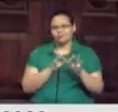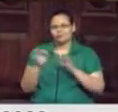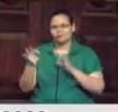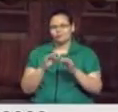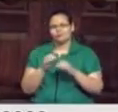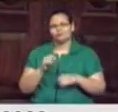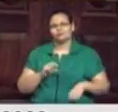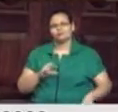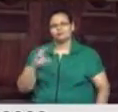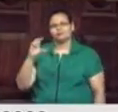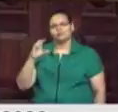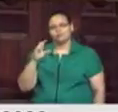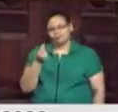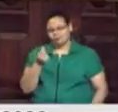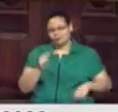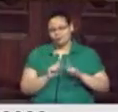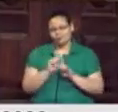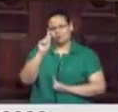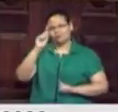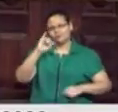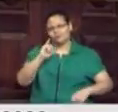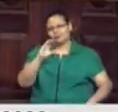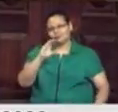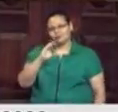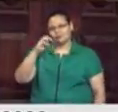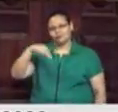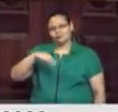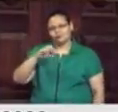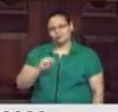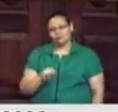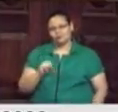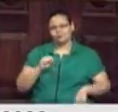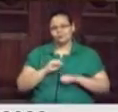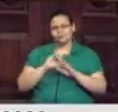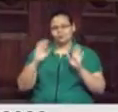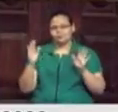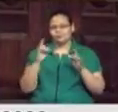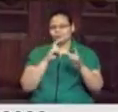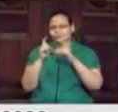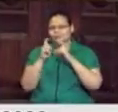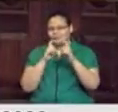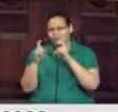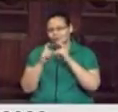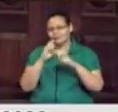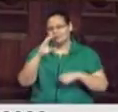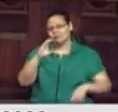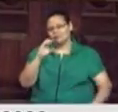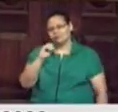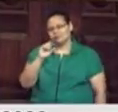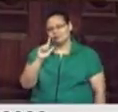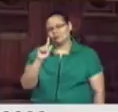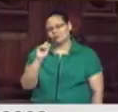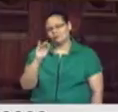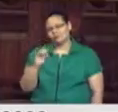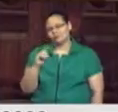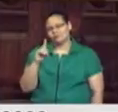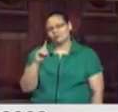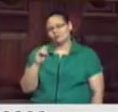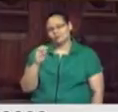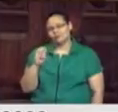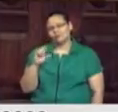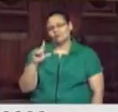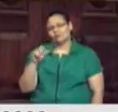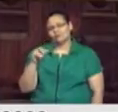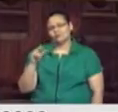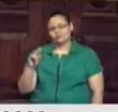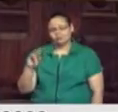que aumenta alíquotas do ICMS. De maneira muito clara, na discussão no Colégio de Líderes, ficou constatado que a